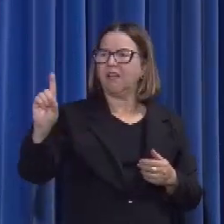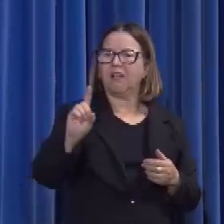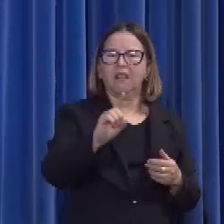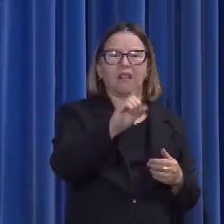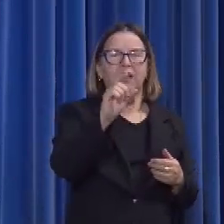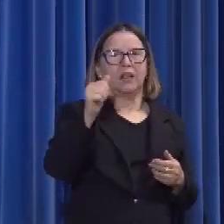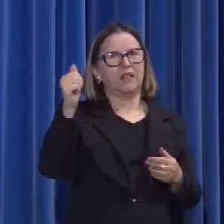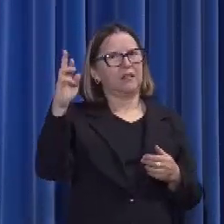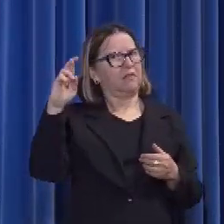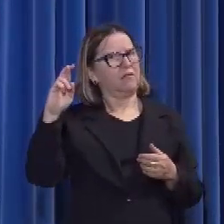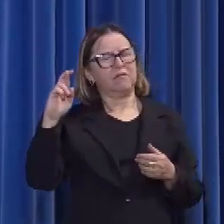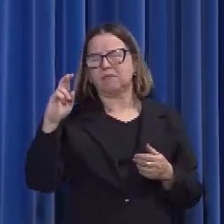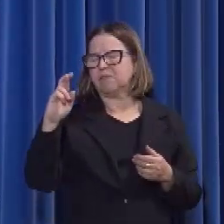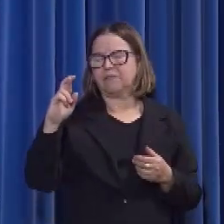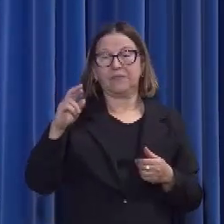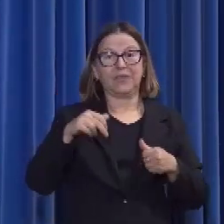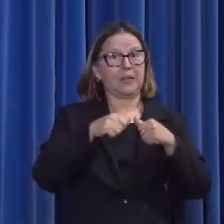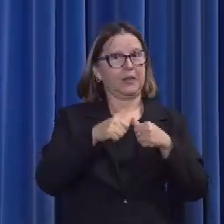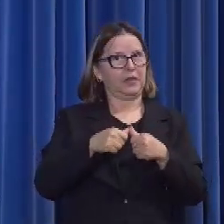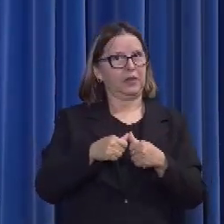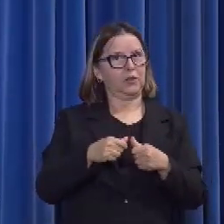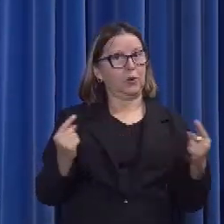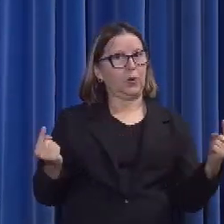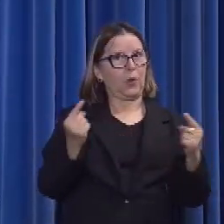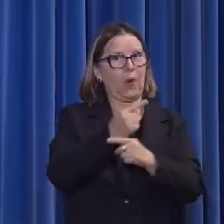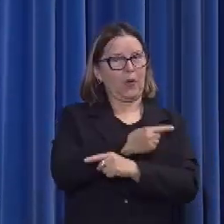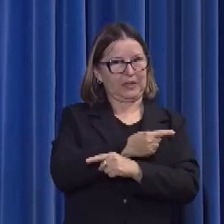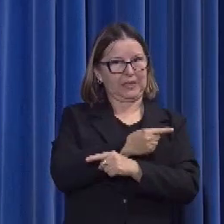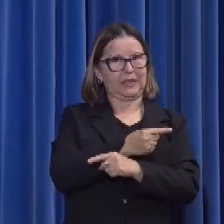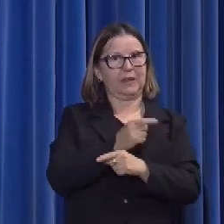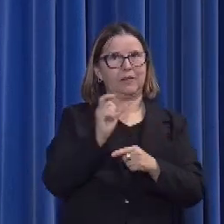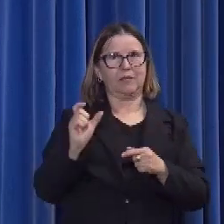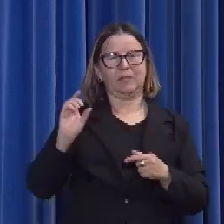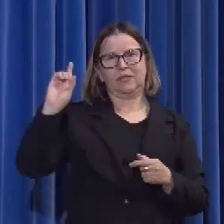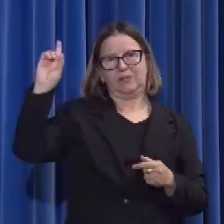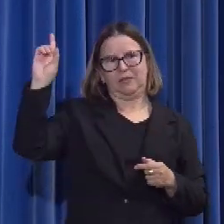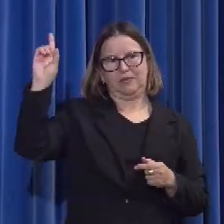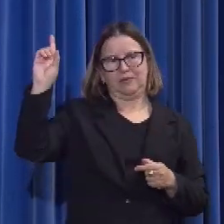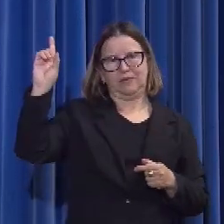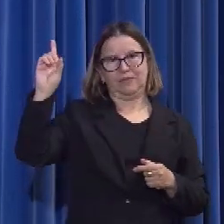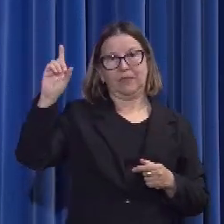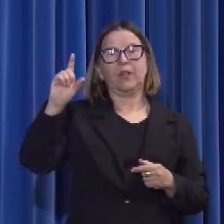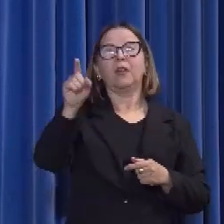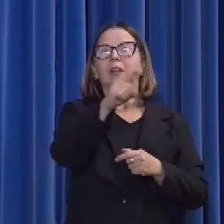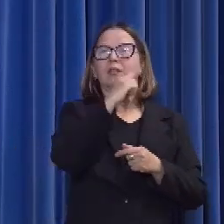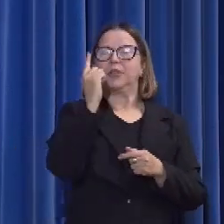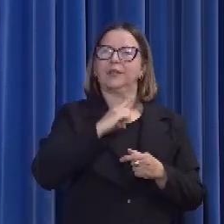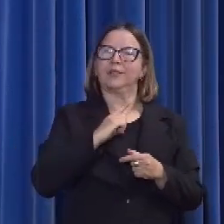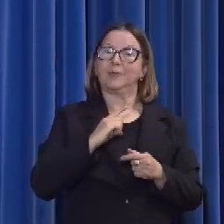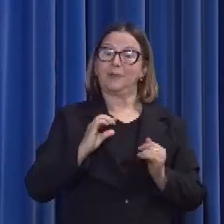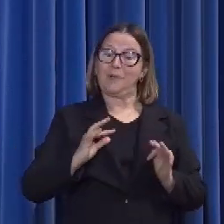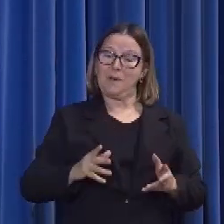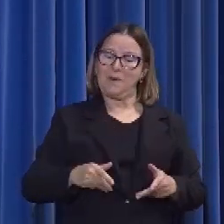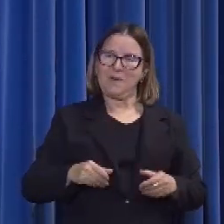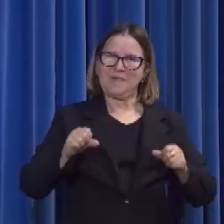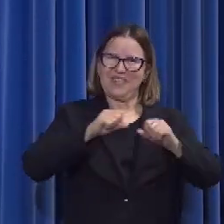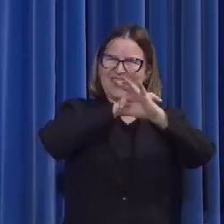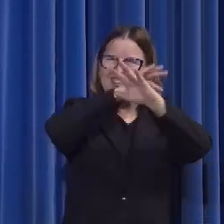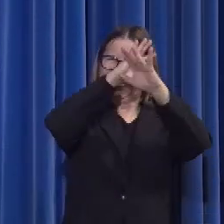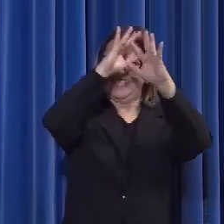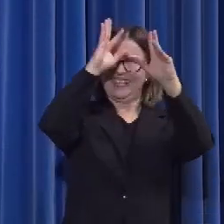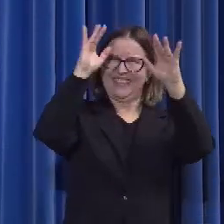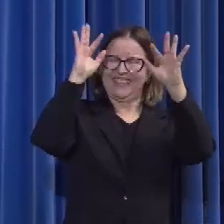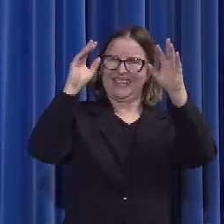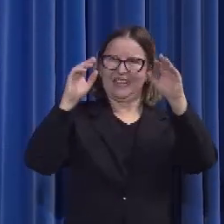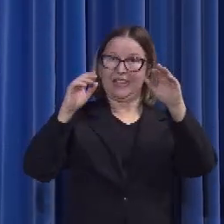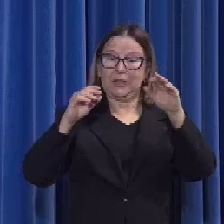nebulosa e indefinida. Isso, porém, é contrário ao ensino das Escrituras. Teremos um corpo glorificado na terra glorificada, um